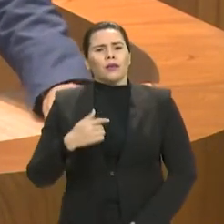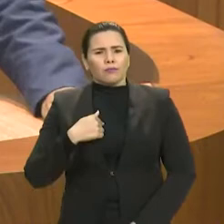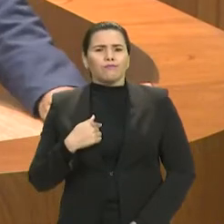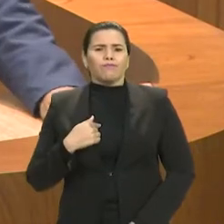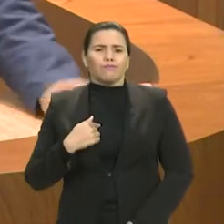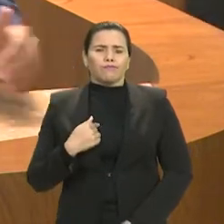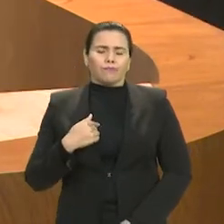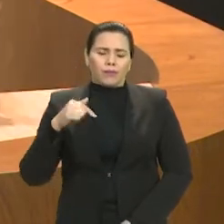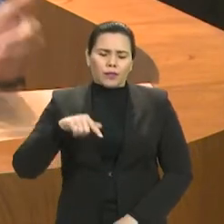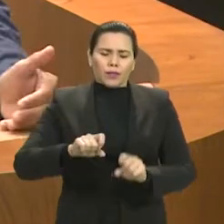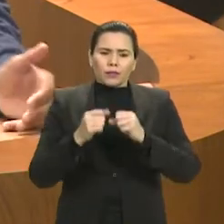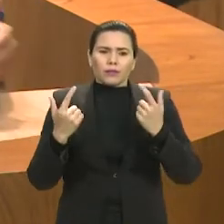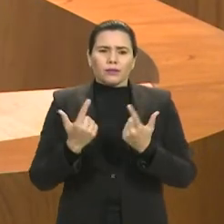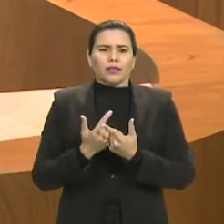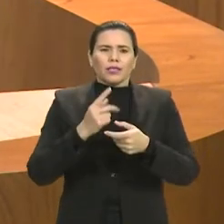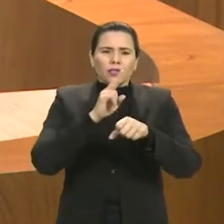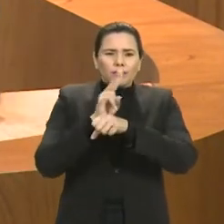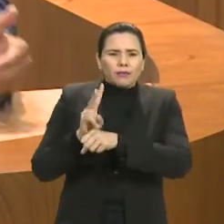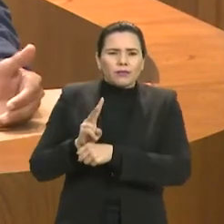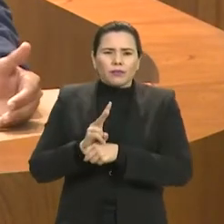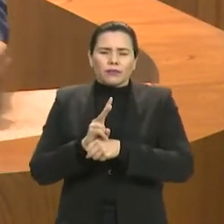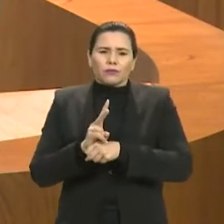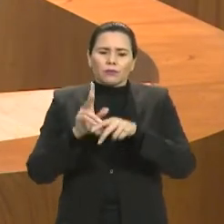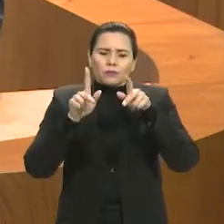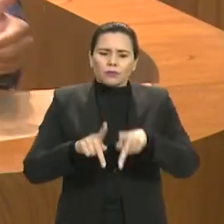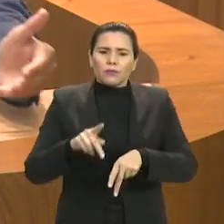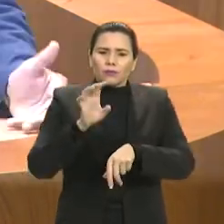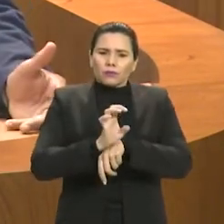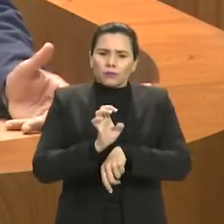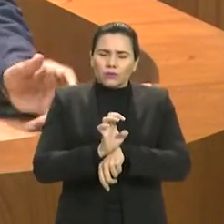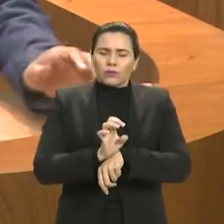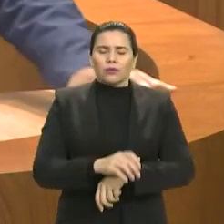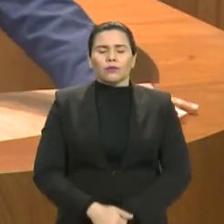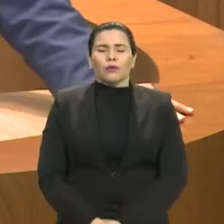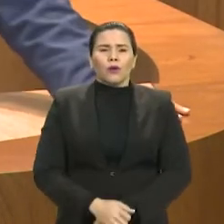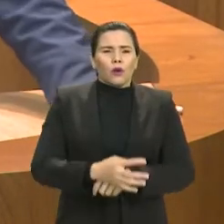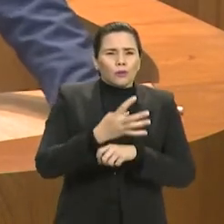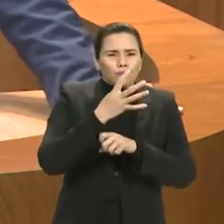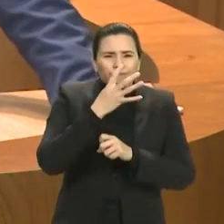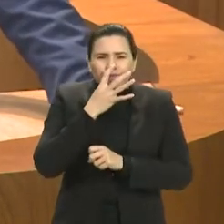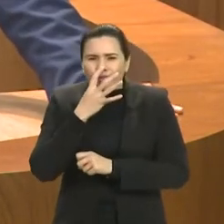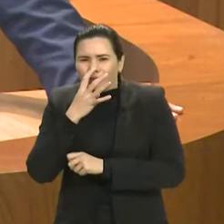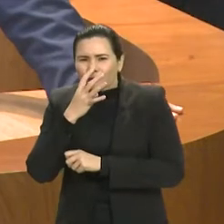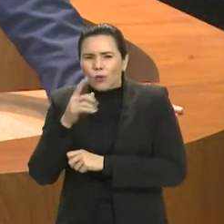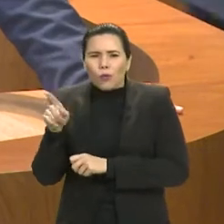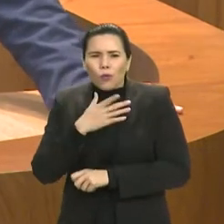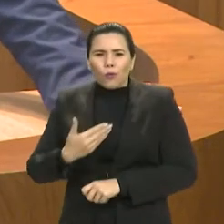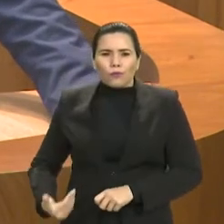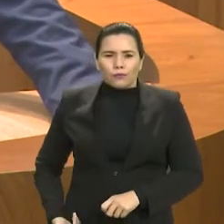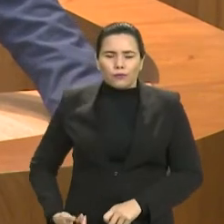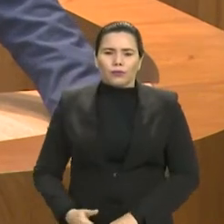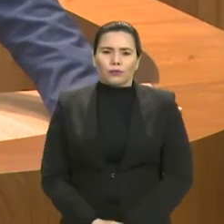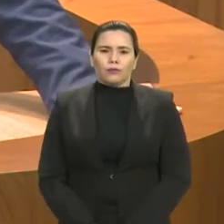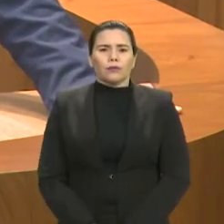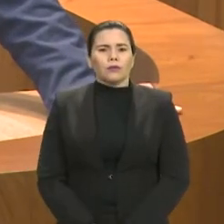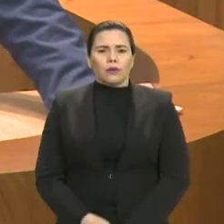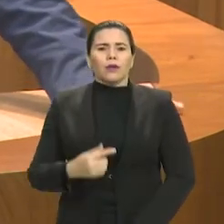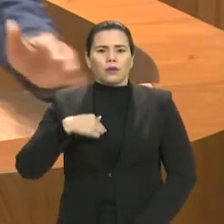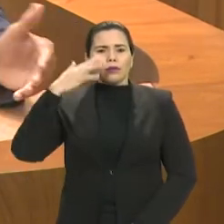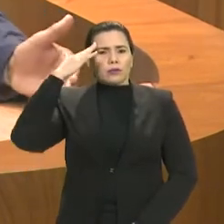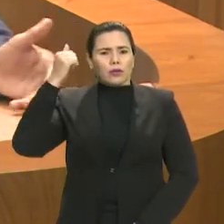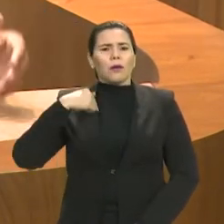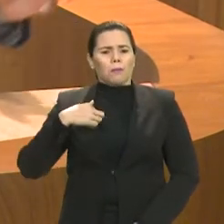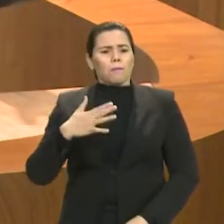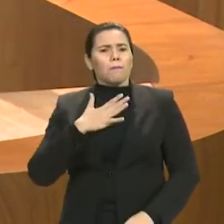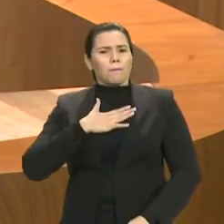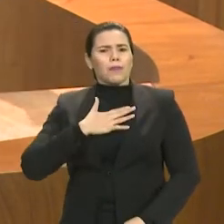ao governo do Estado, fiscalizando, denunciando, cobrando. E esse é o papel parlamentar. Nós